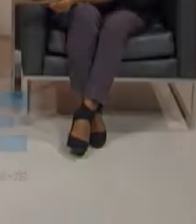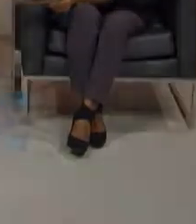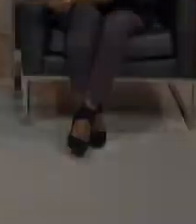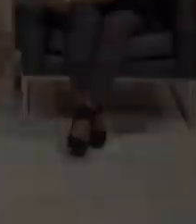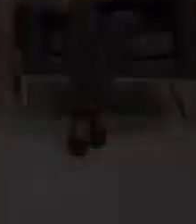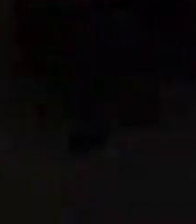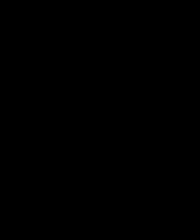k